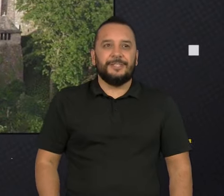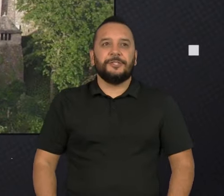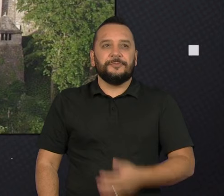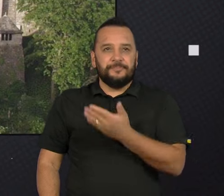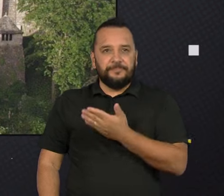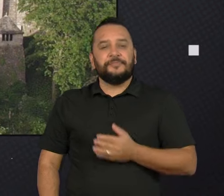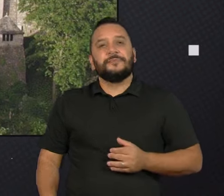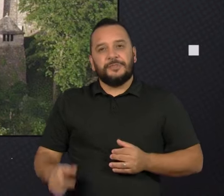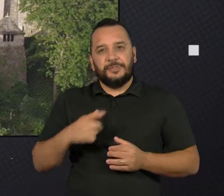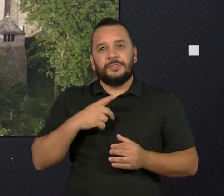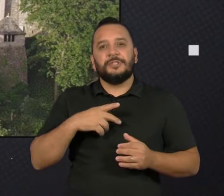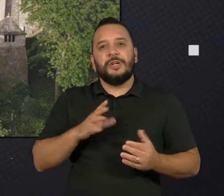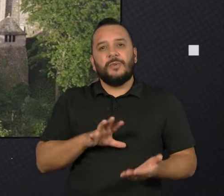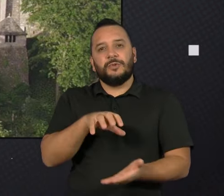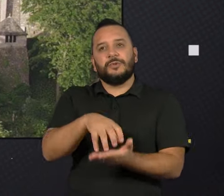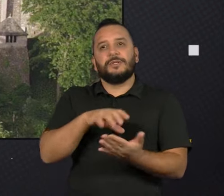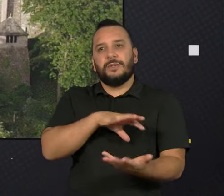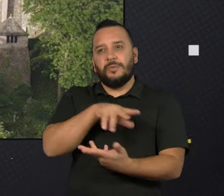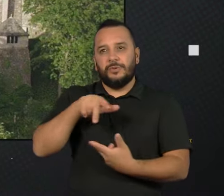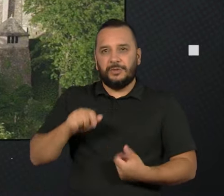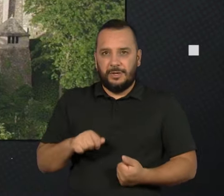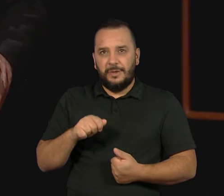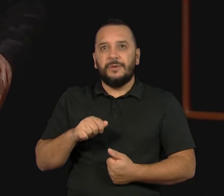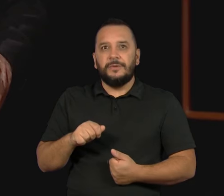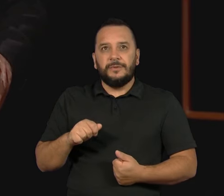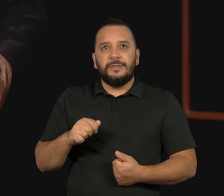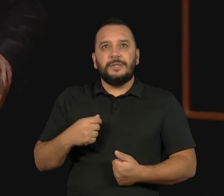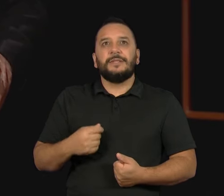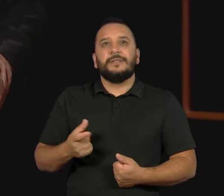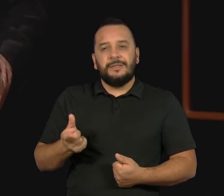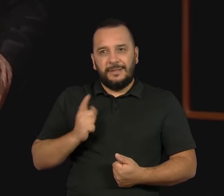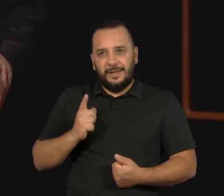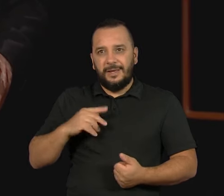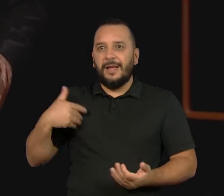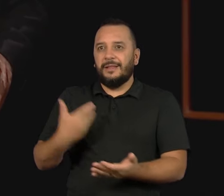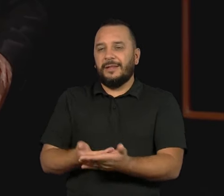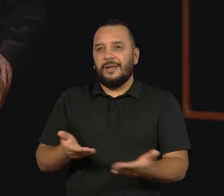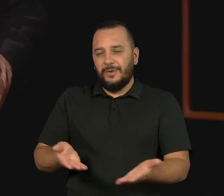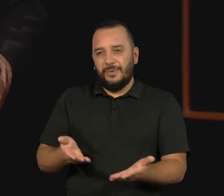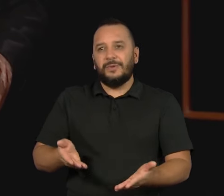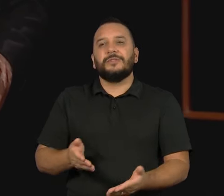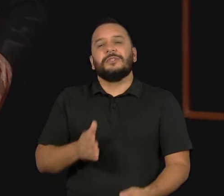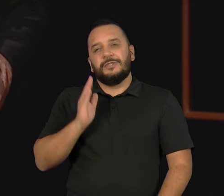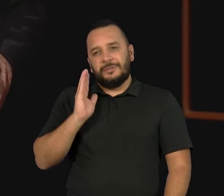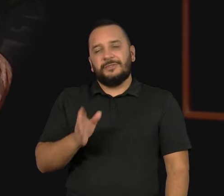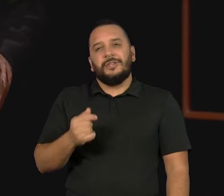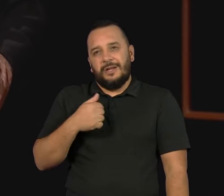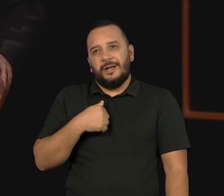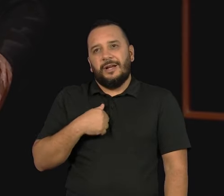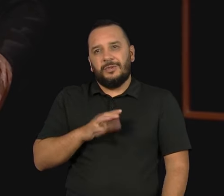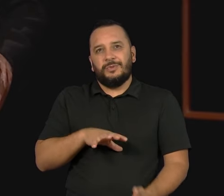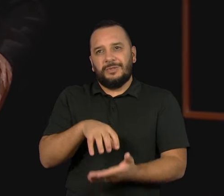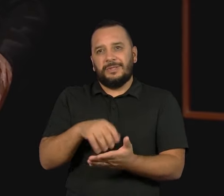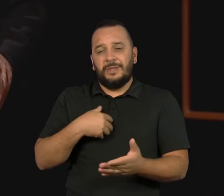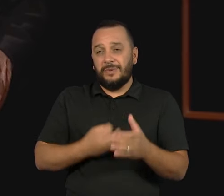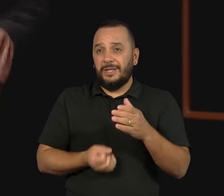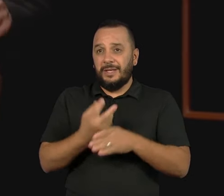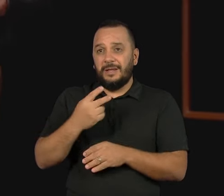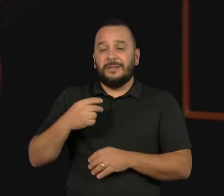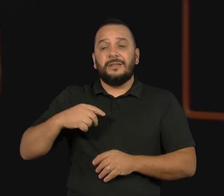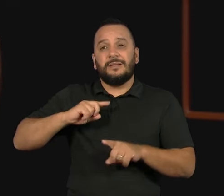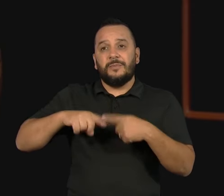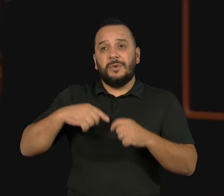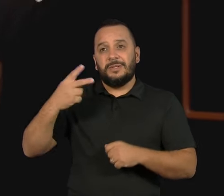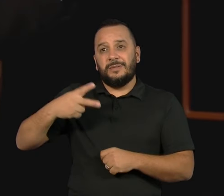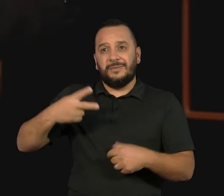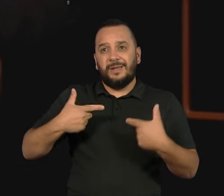organização internacional que existe até hoje, que é o United World Colleges. Foi criada depois da Segunda Guerra com